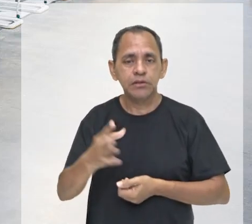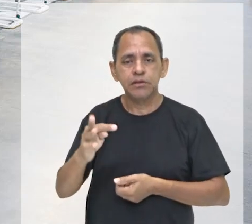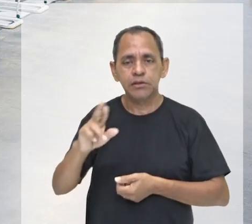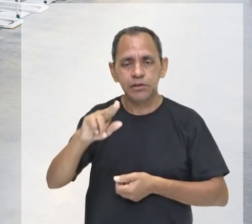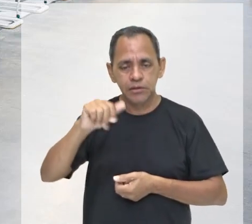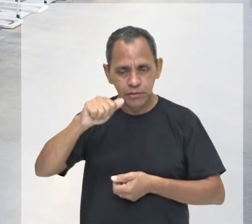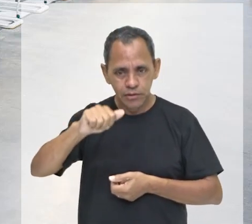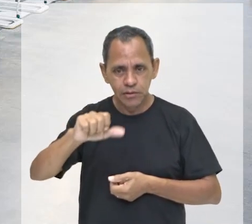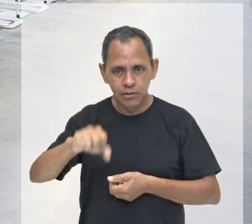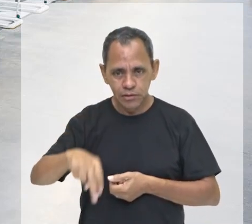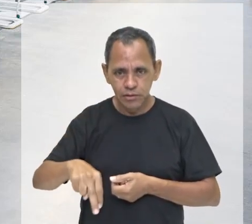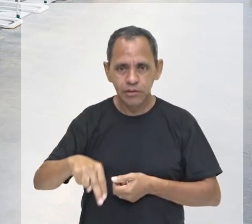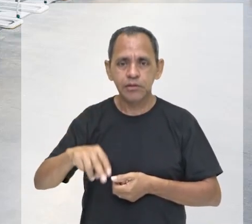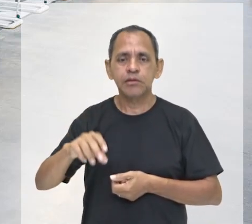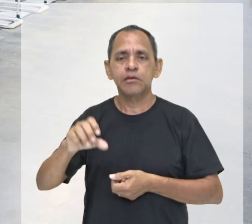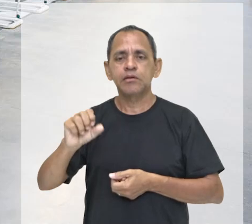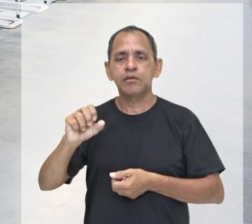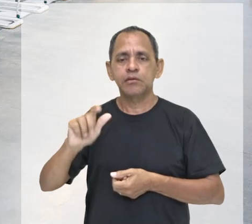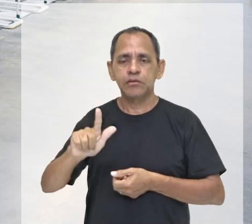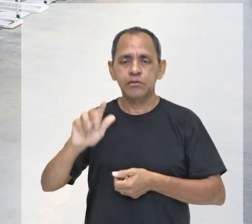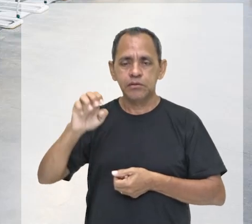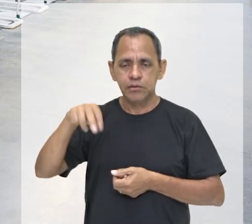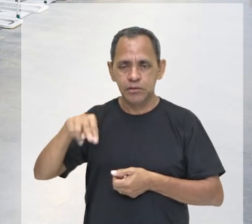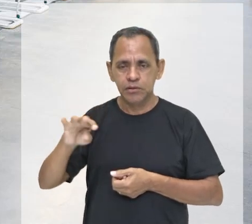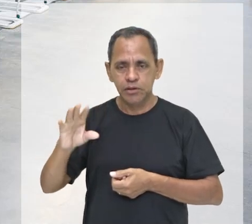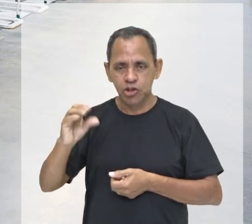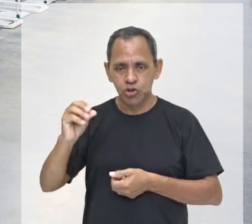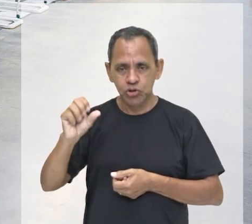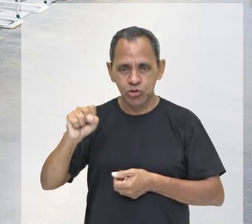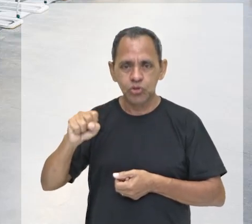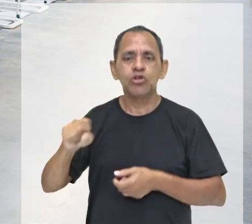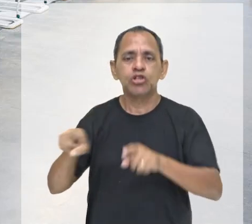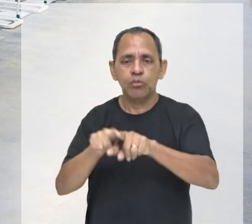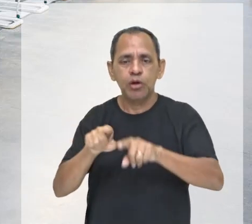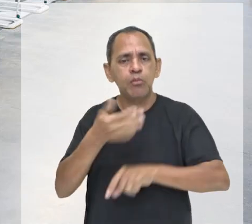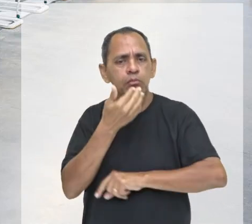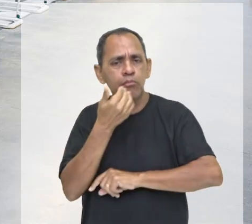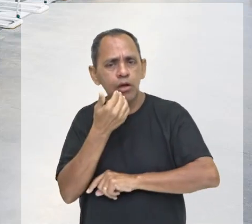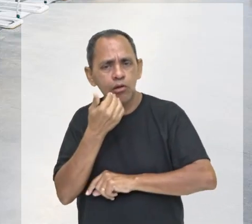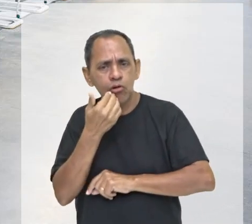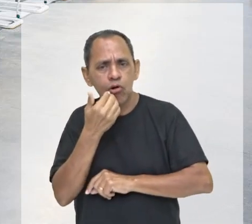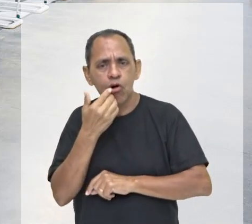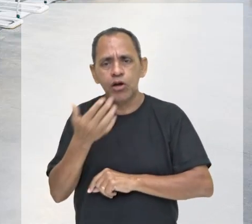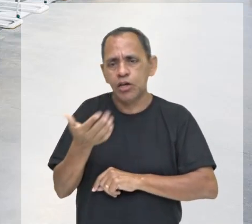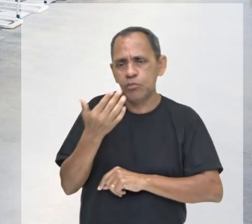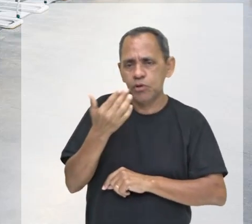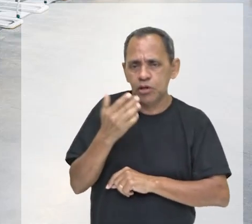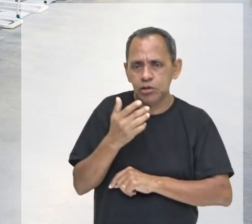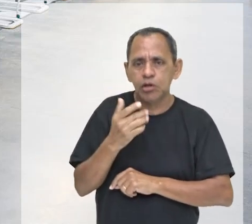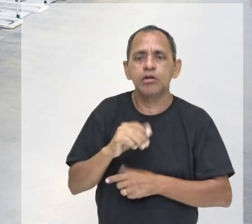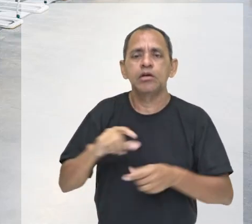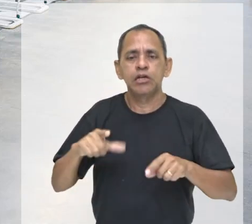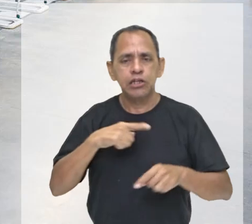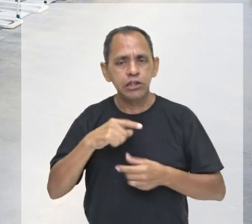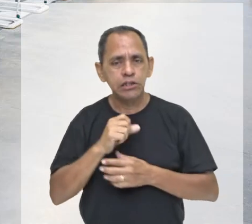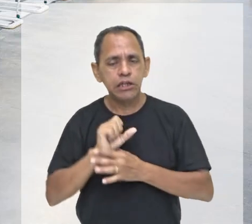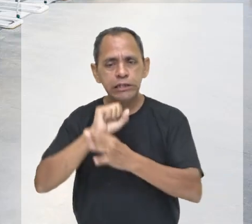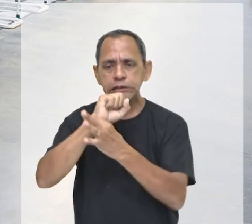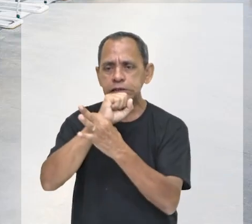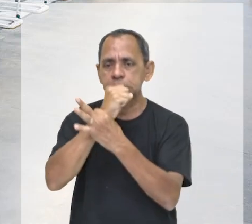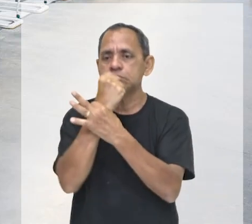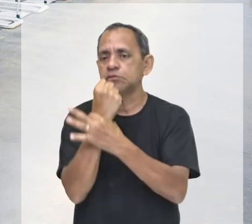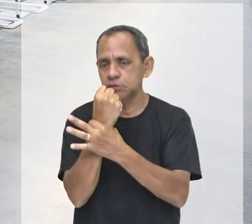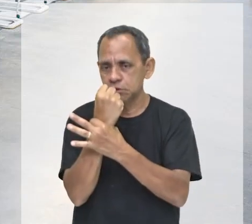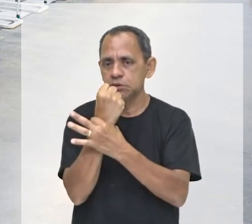as técnicas ali de melhoramento genético que tem aumentado aí a resistência a pragas e a